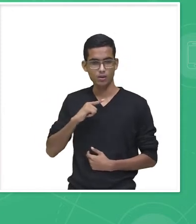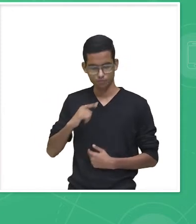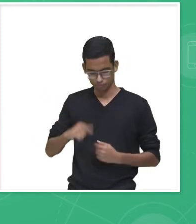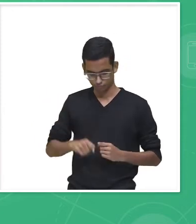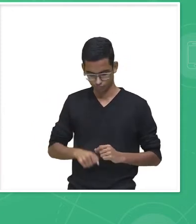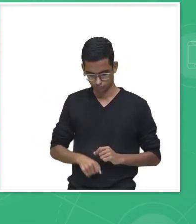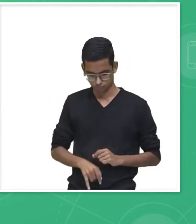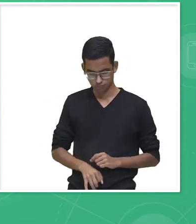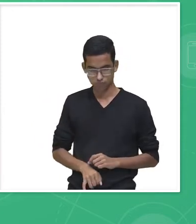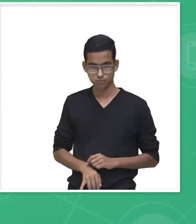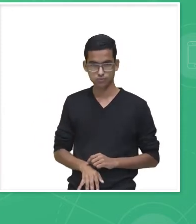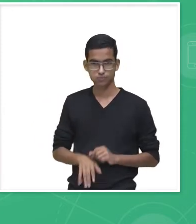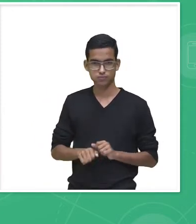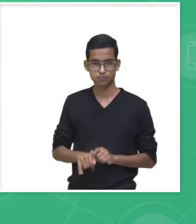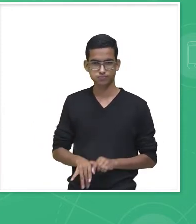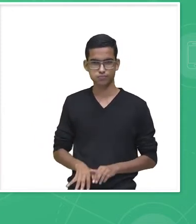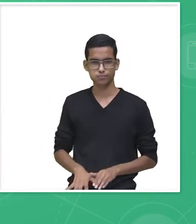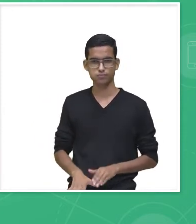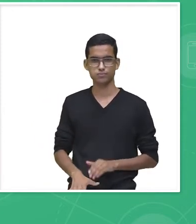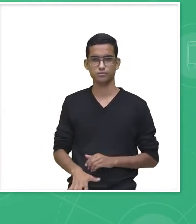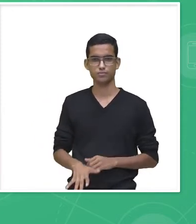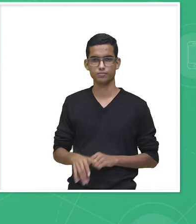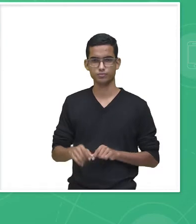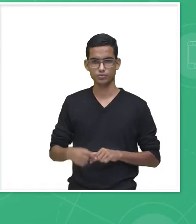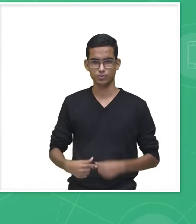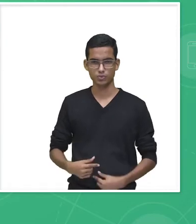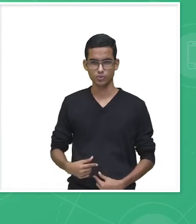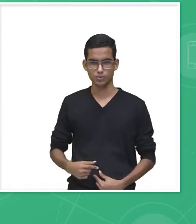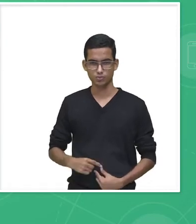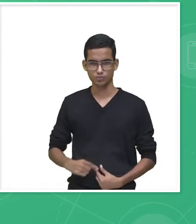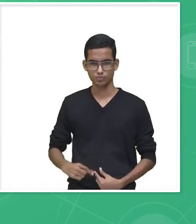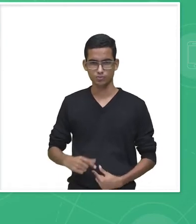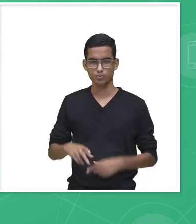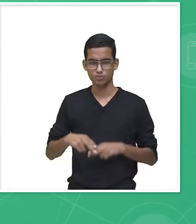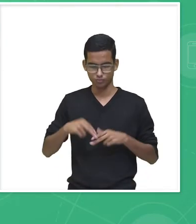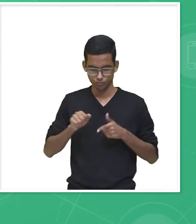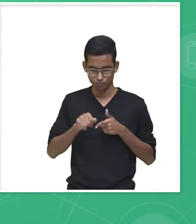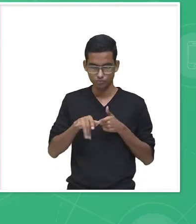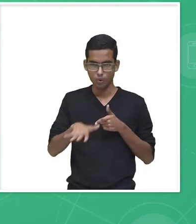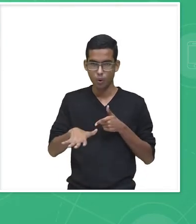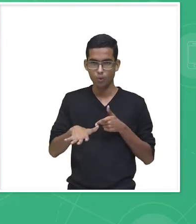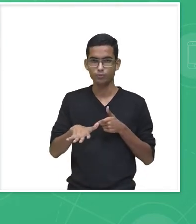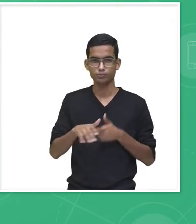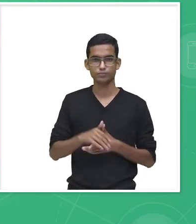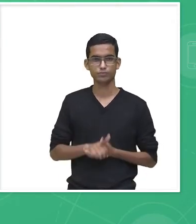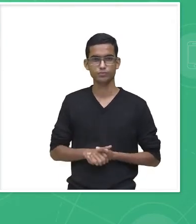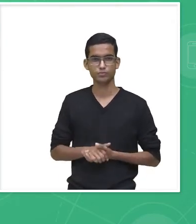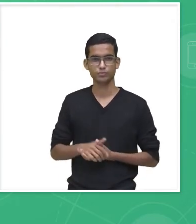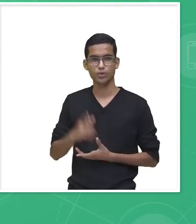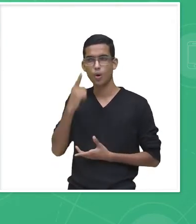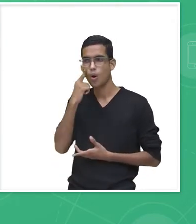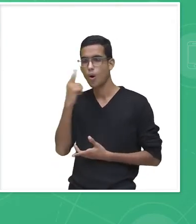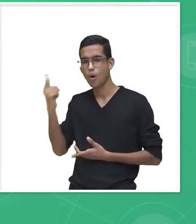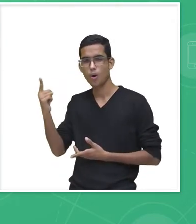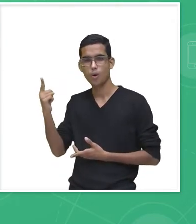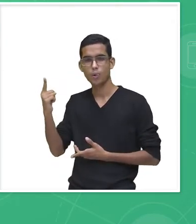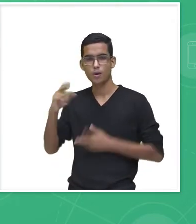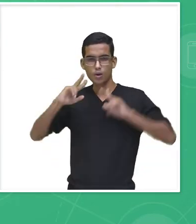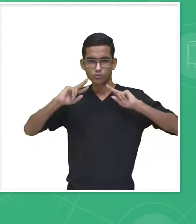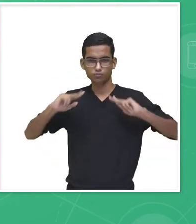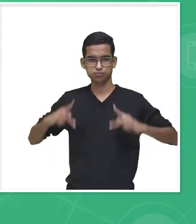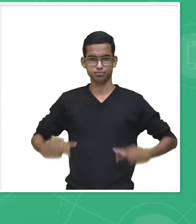consequentemente a saída e pelos nossos ureteres tá certo aqui a gente vai ver o corpo humano